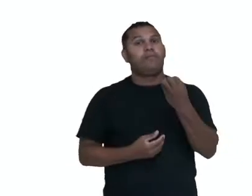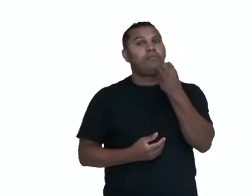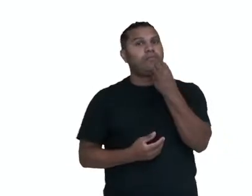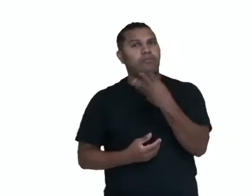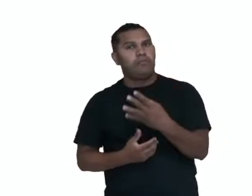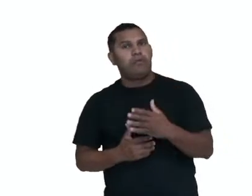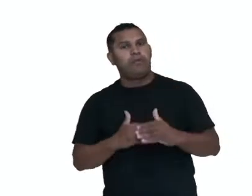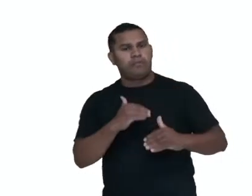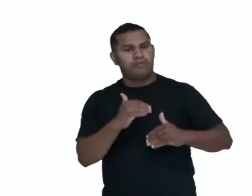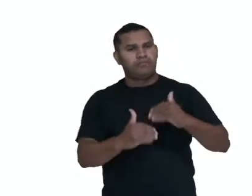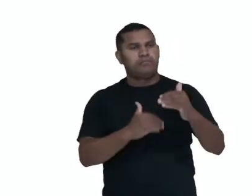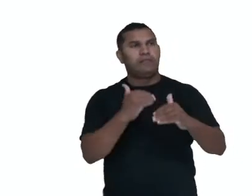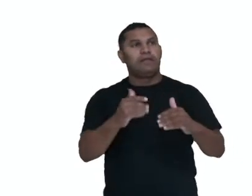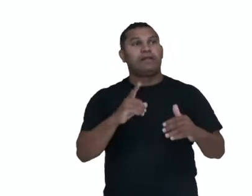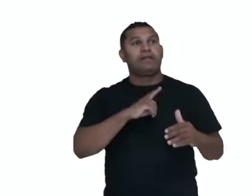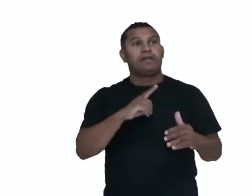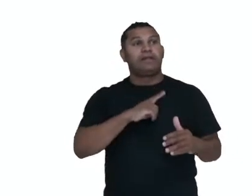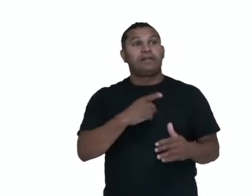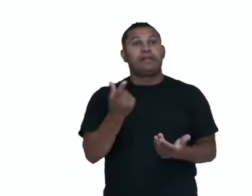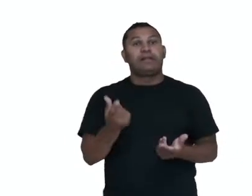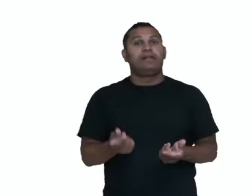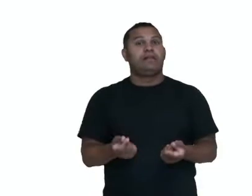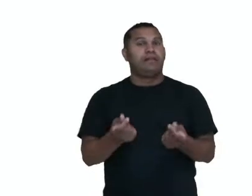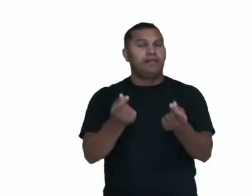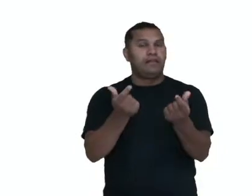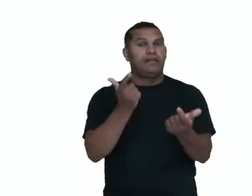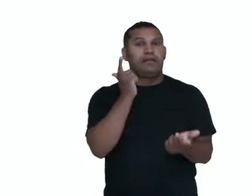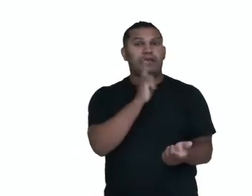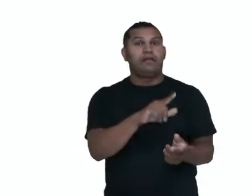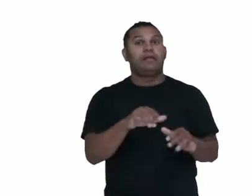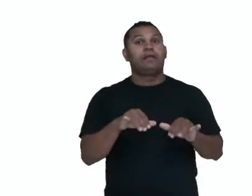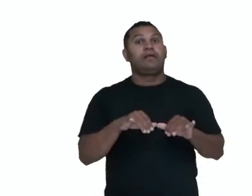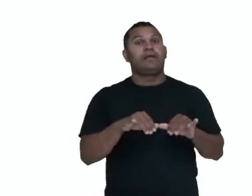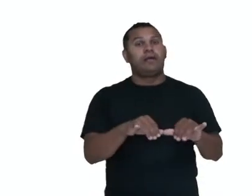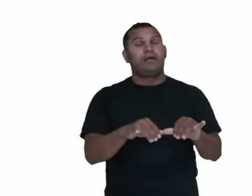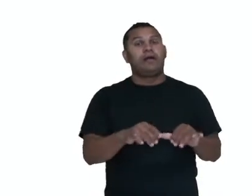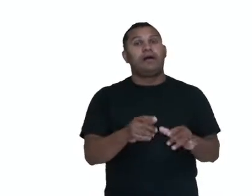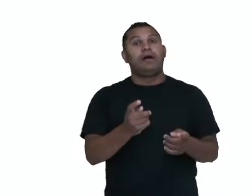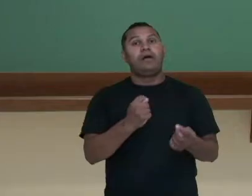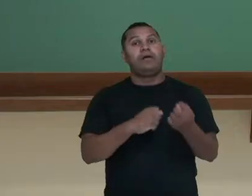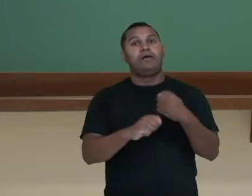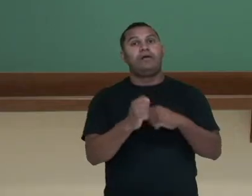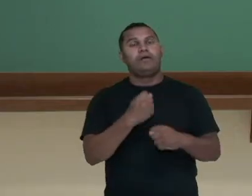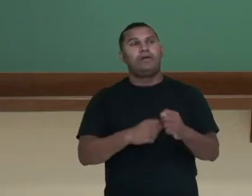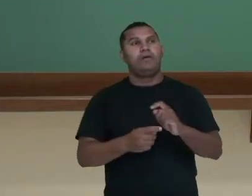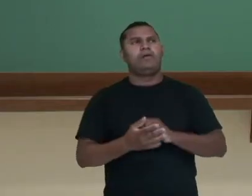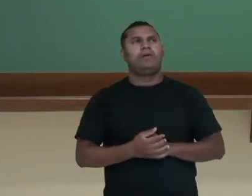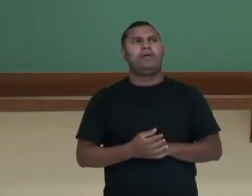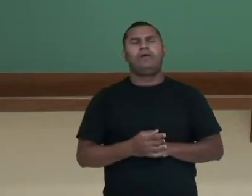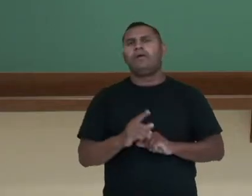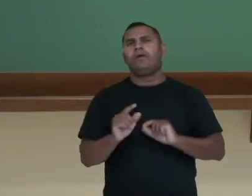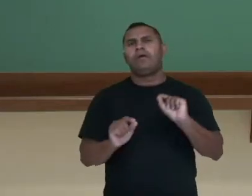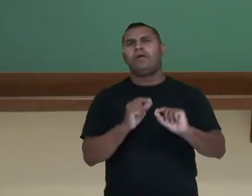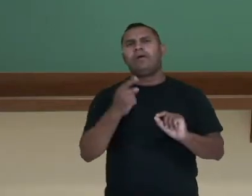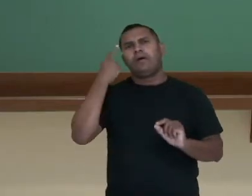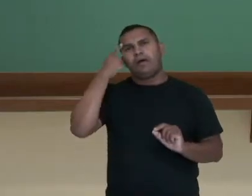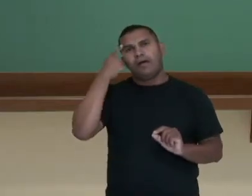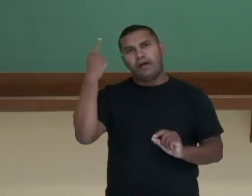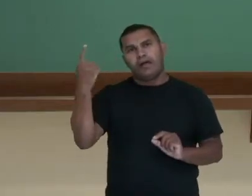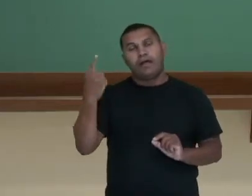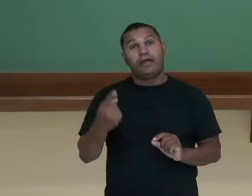de matérias-primas e de mercado consumidor. Qual que era a ideia dos europeus? Chegar até a região da Índia e da